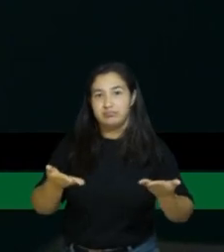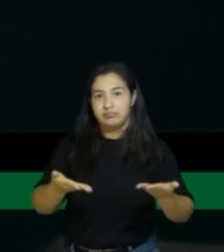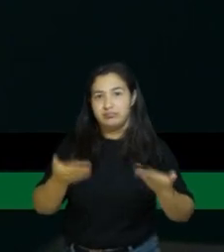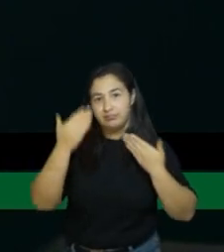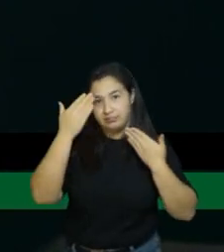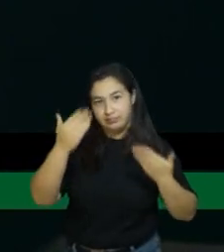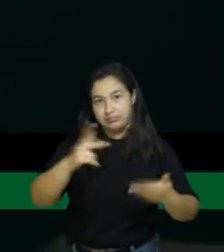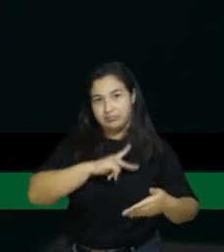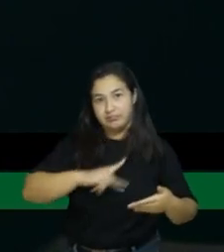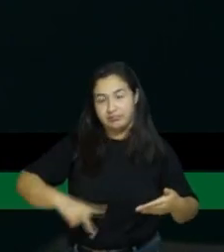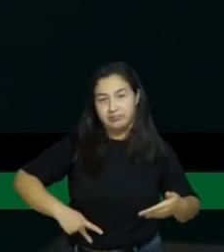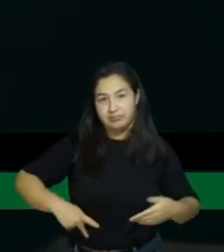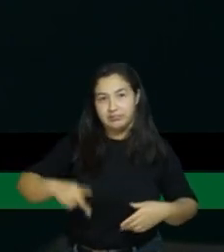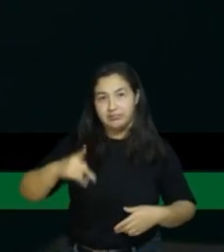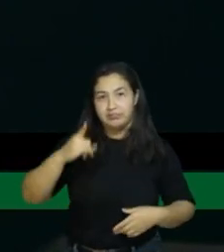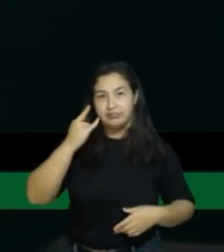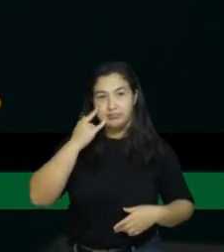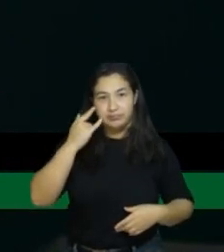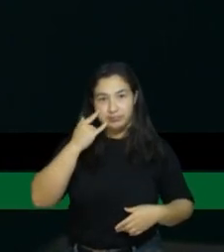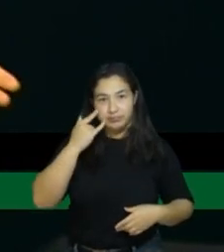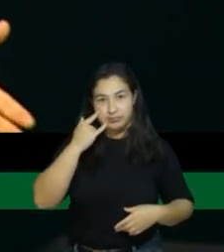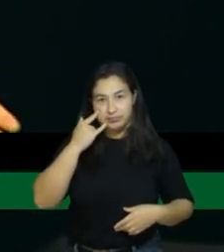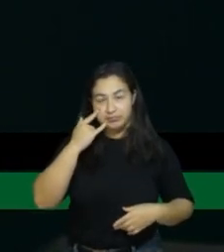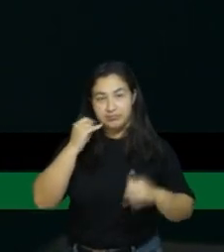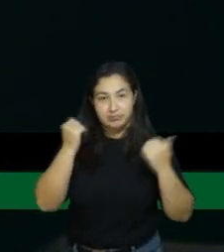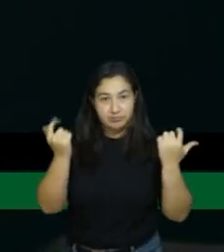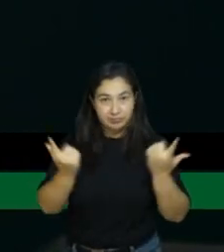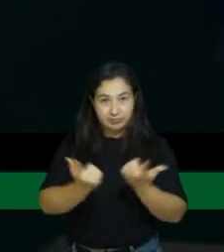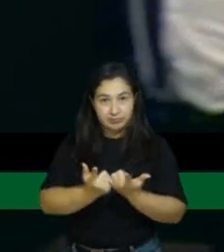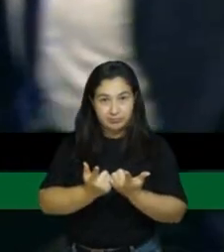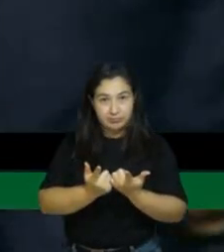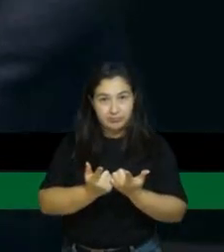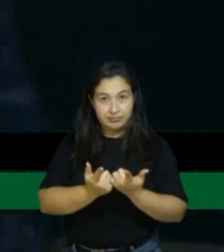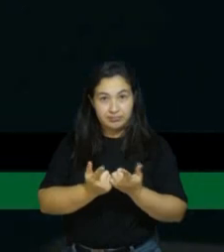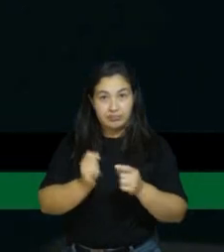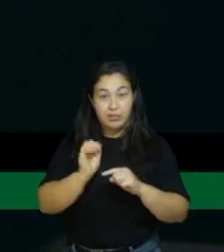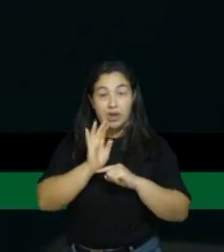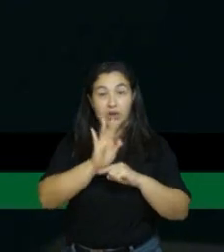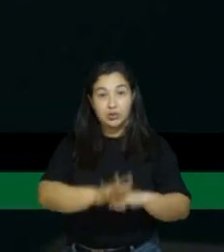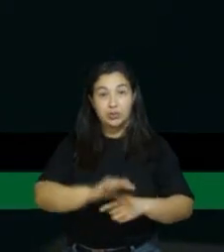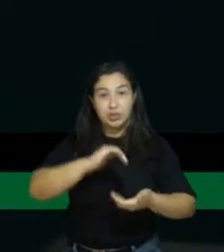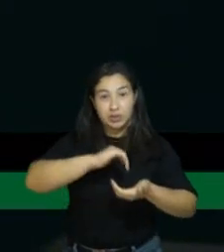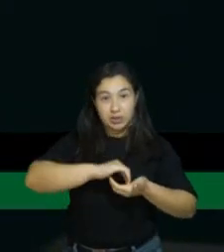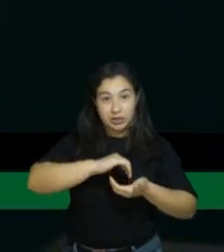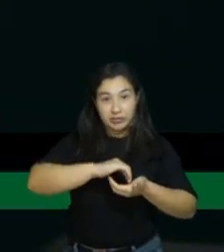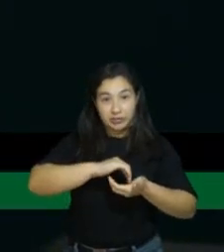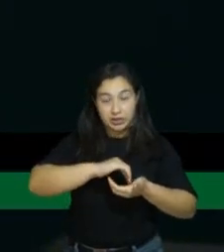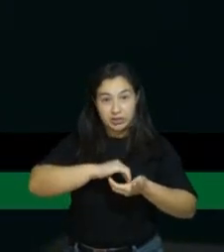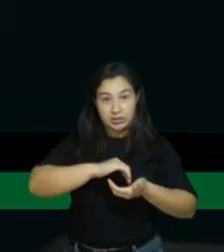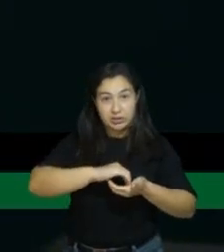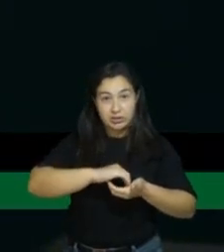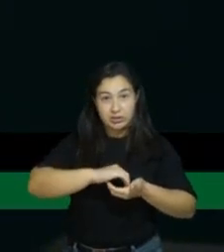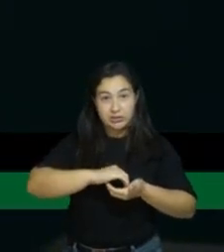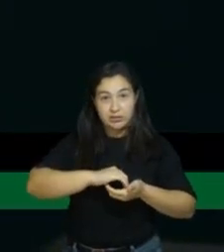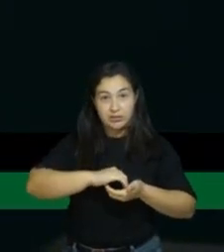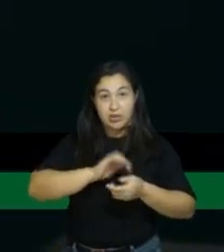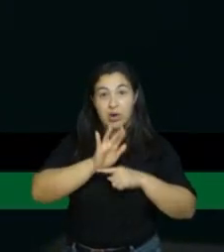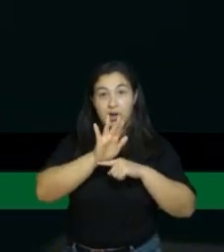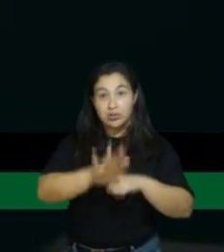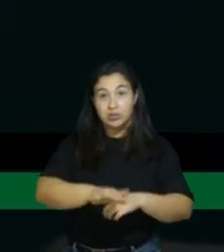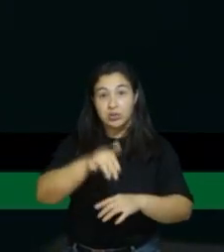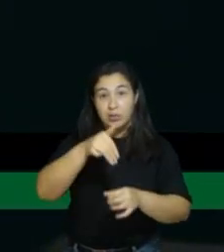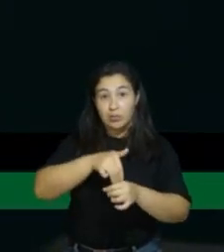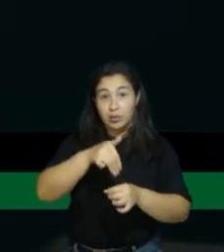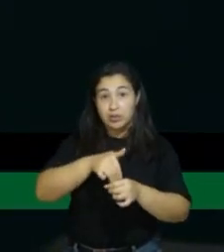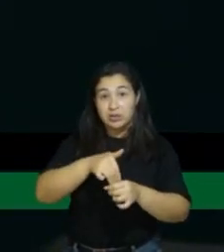nosso presidente da alesc que está enviando paraa Defesa Civil de Santa Catarina para ajudar os municípios de Santa Catarina também que foram